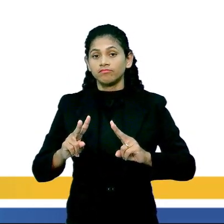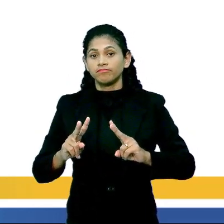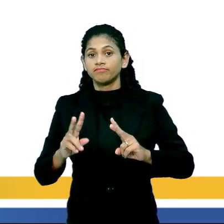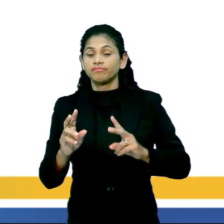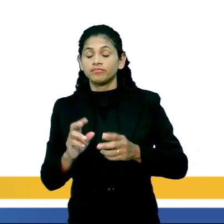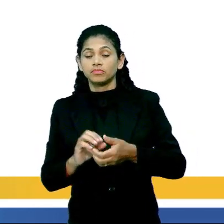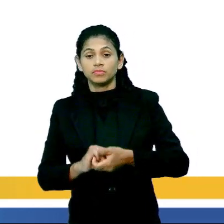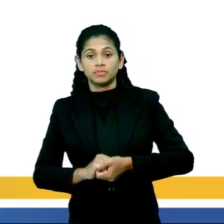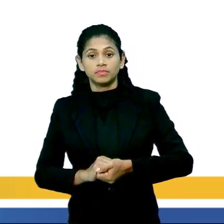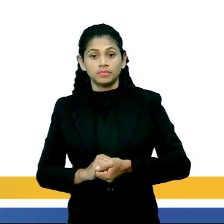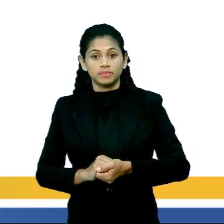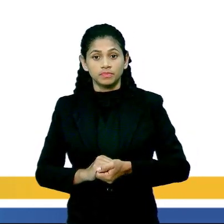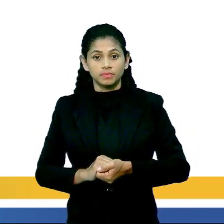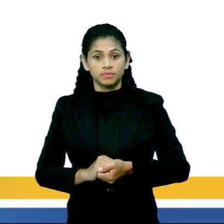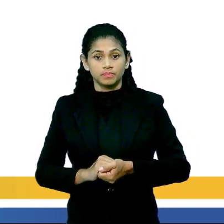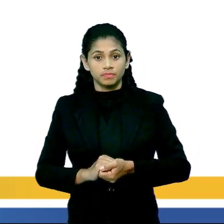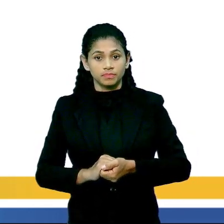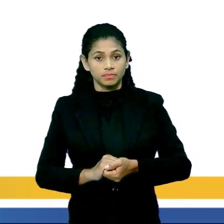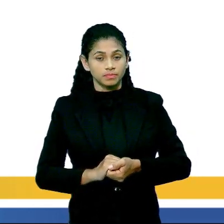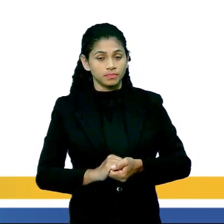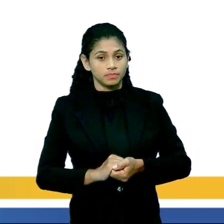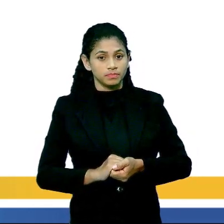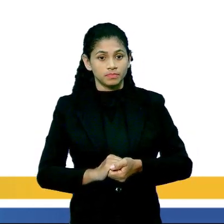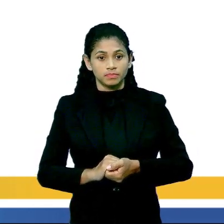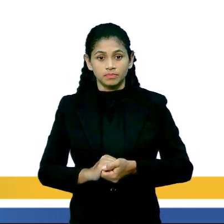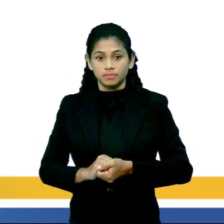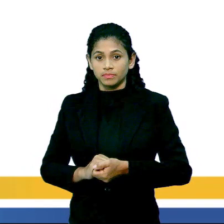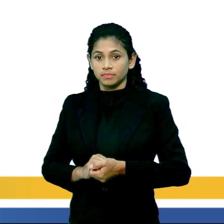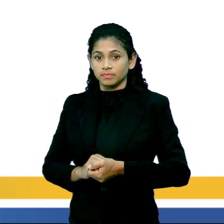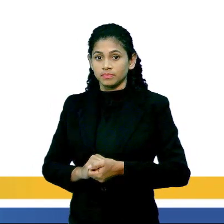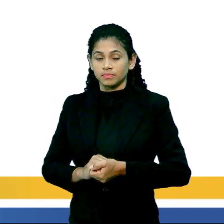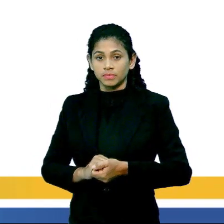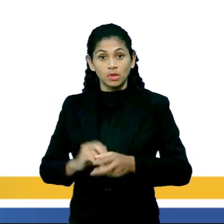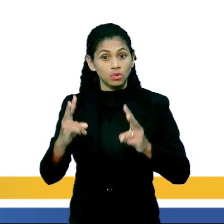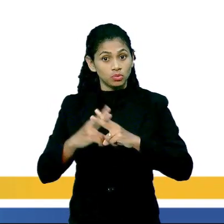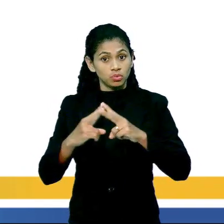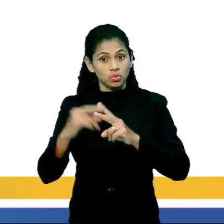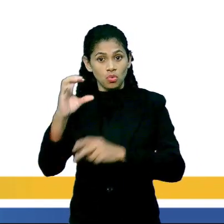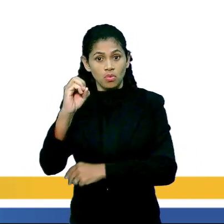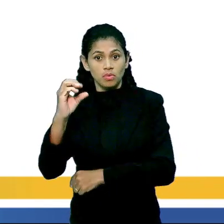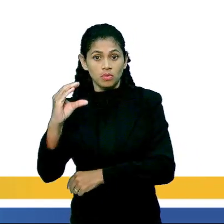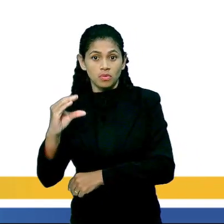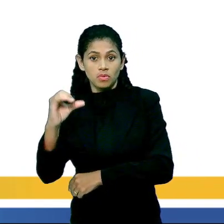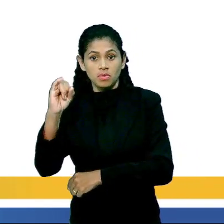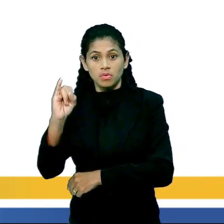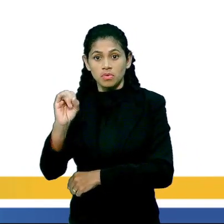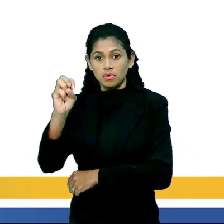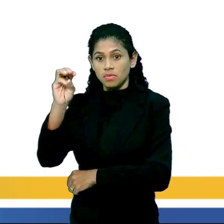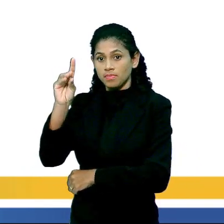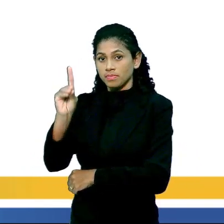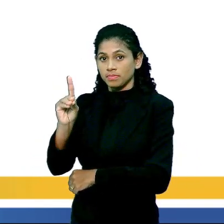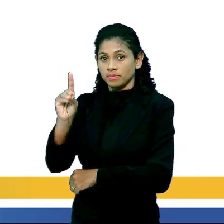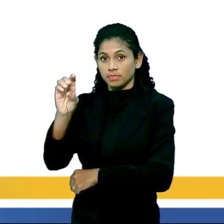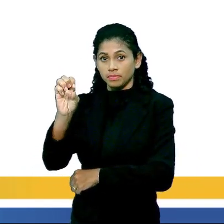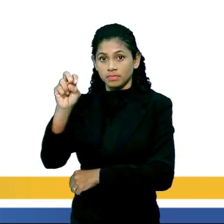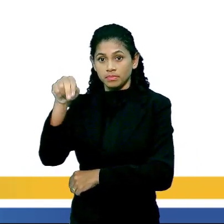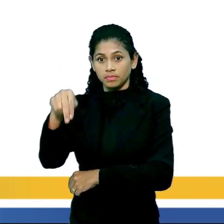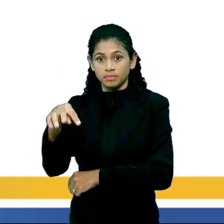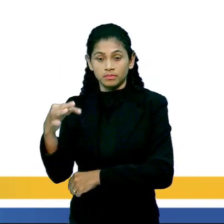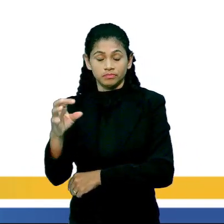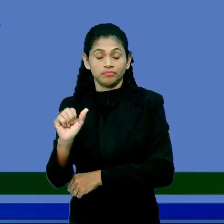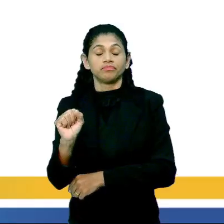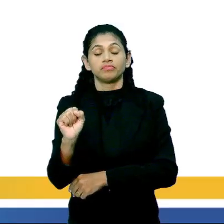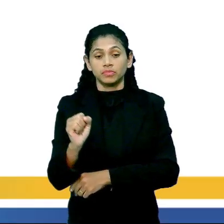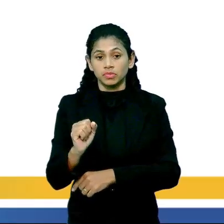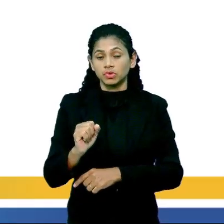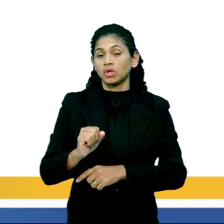lutas ocidentais como orientais e a gente já vai para a primeira que está em tela, que são as lutas ocidentais, que refere-se às lutas mais